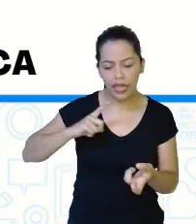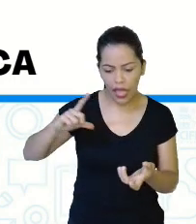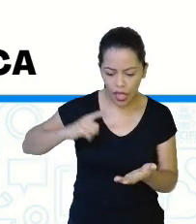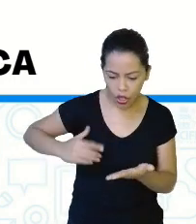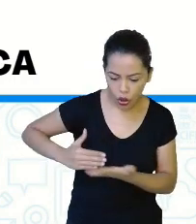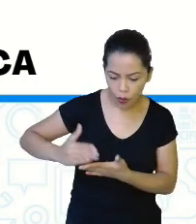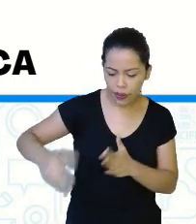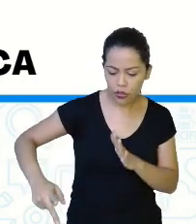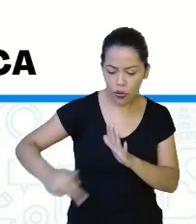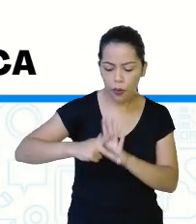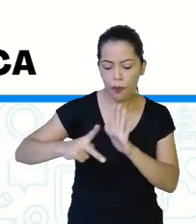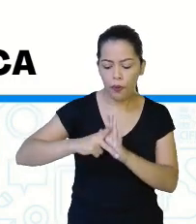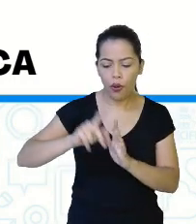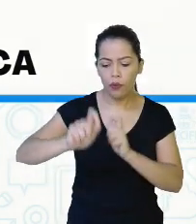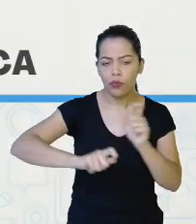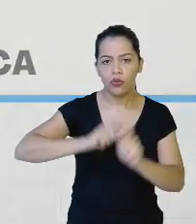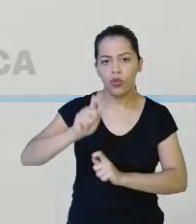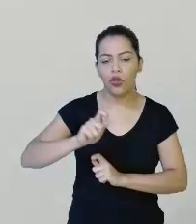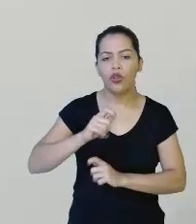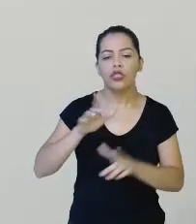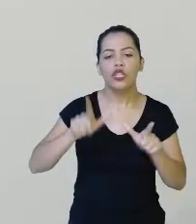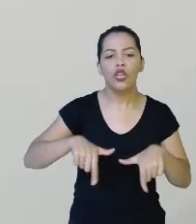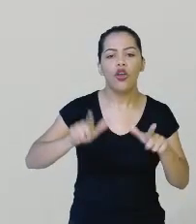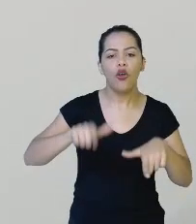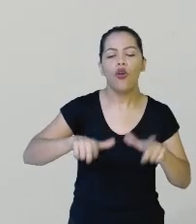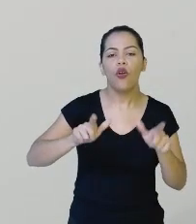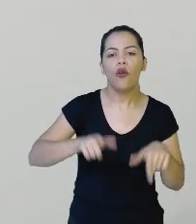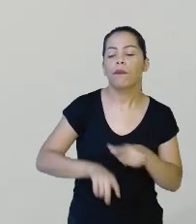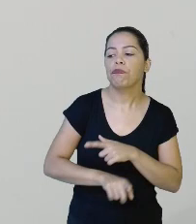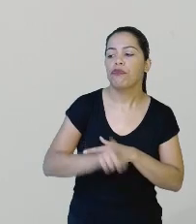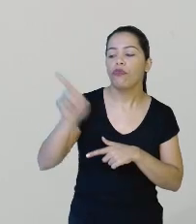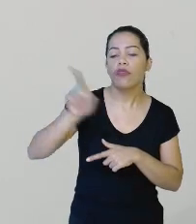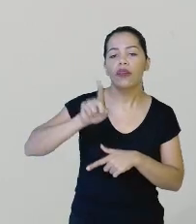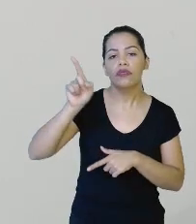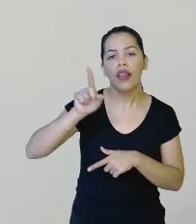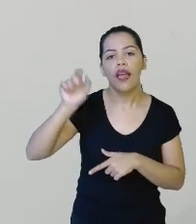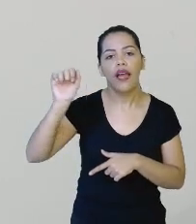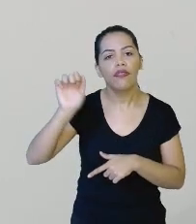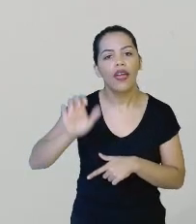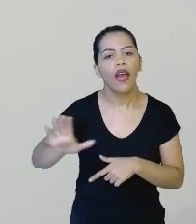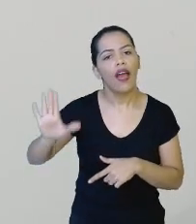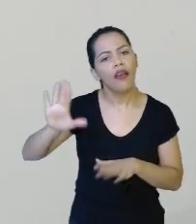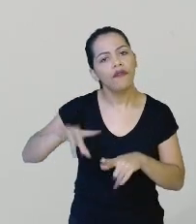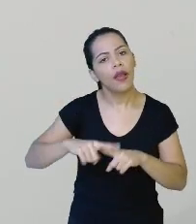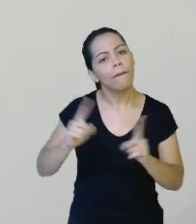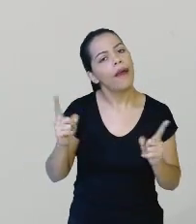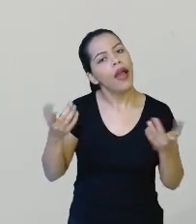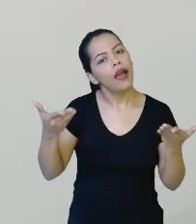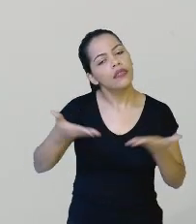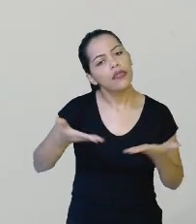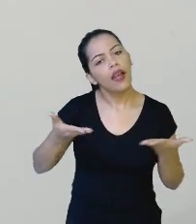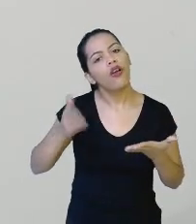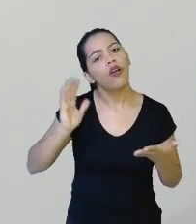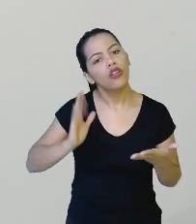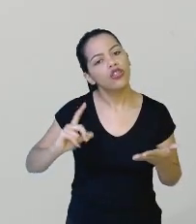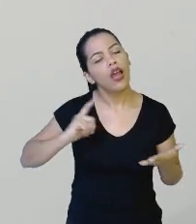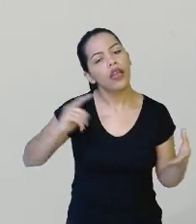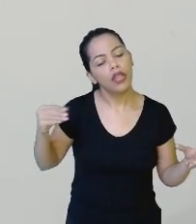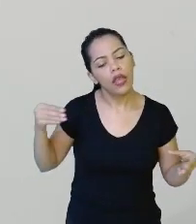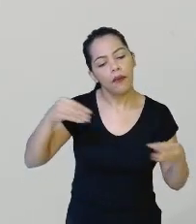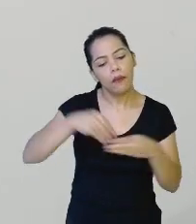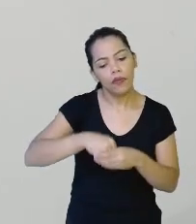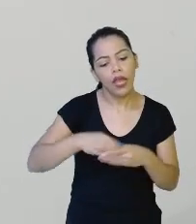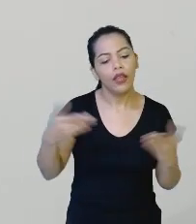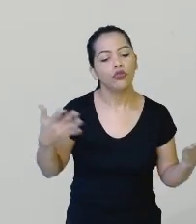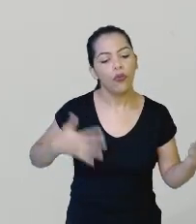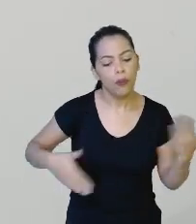origens na África, origens africanas, e hoje em dia está aqui no nosso idioma como palavras que nós utilizamos